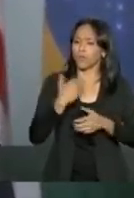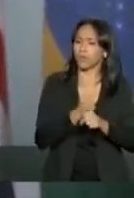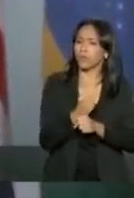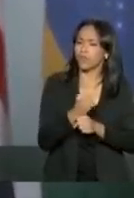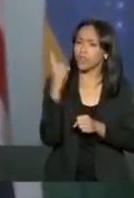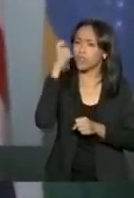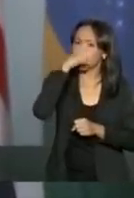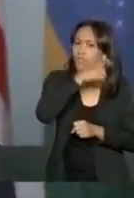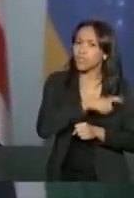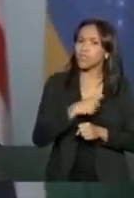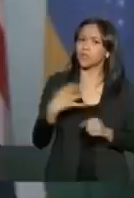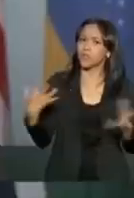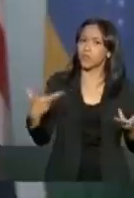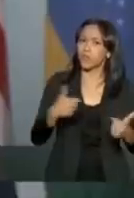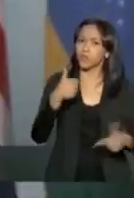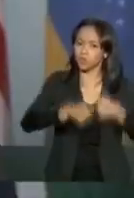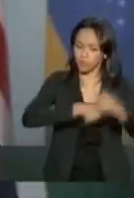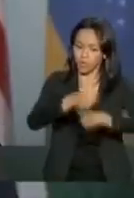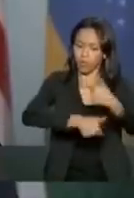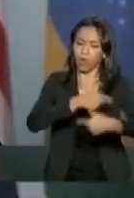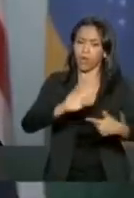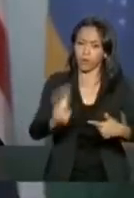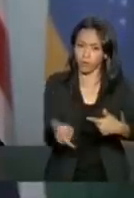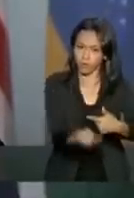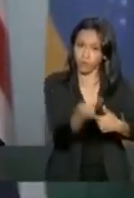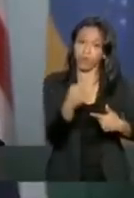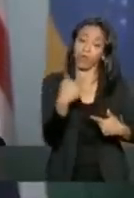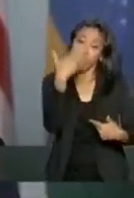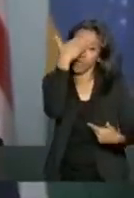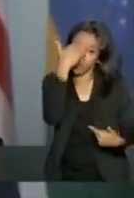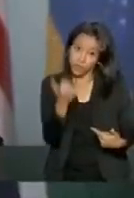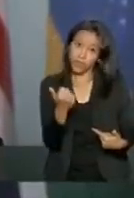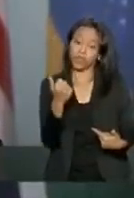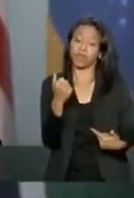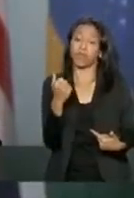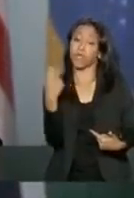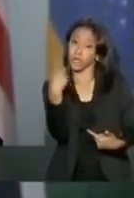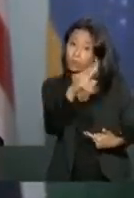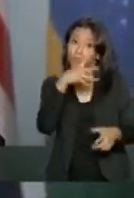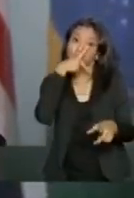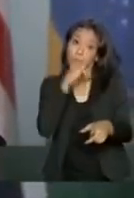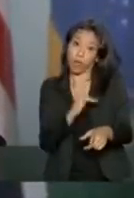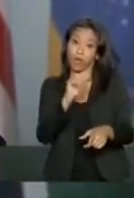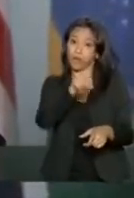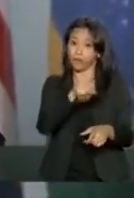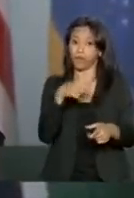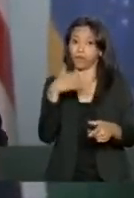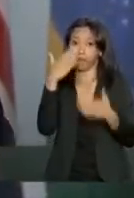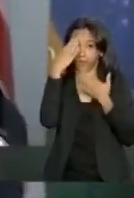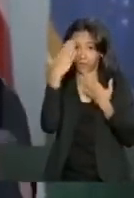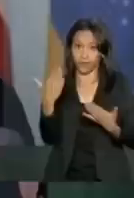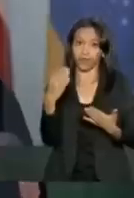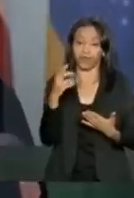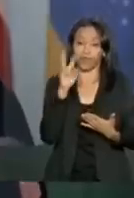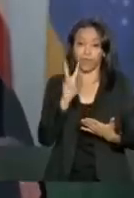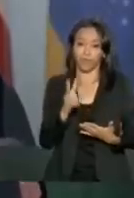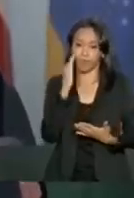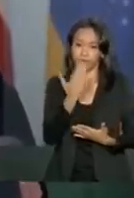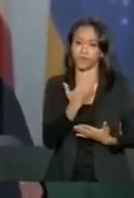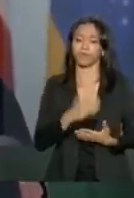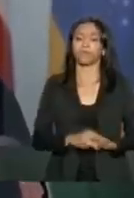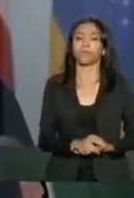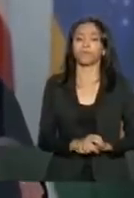muito difícil foi fantástico. E eu sei que é algo que o seu pai fica muito grato de ver. Muito obrigado.